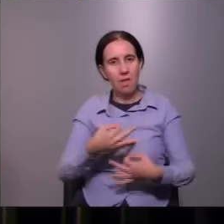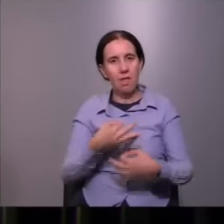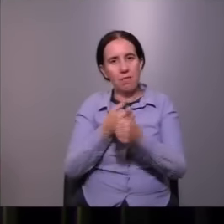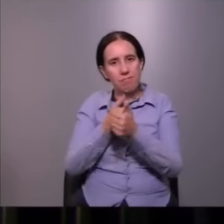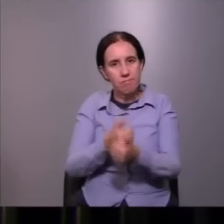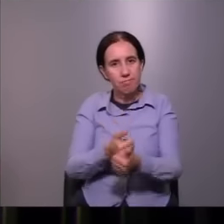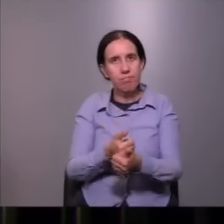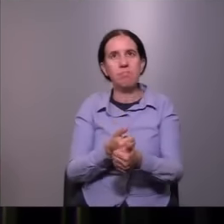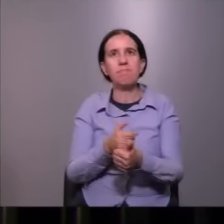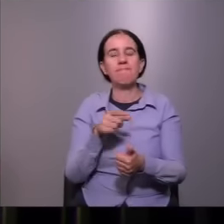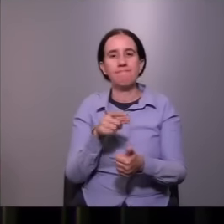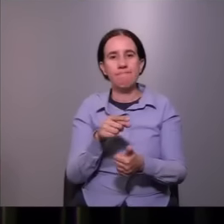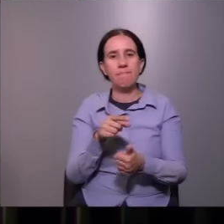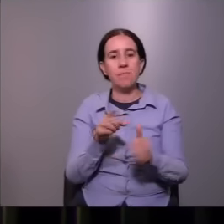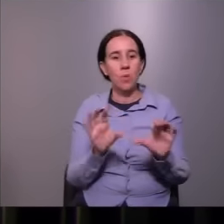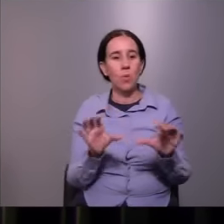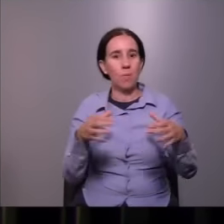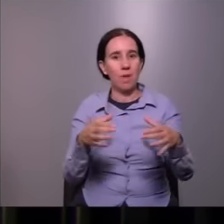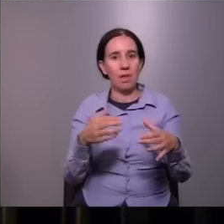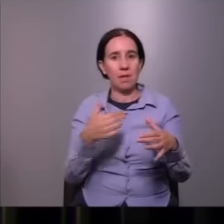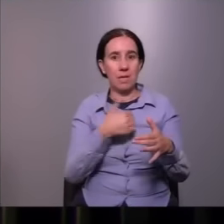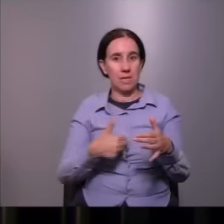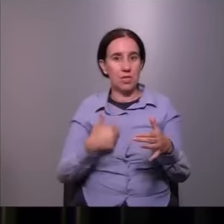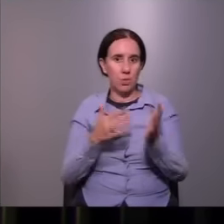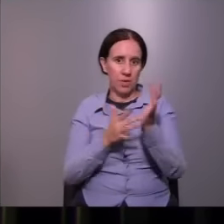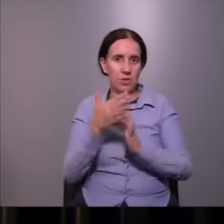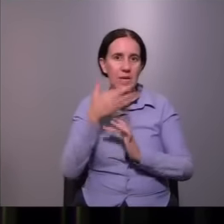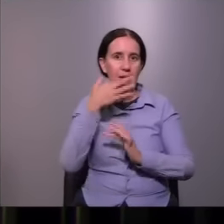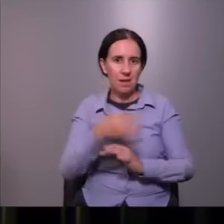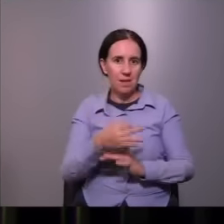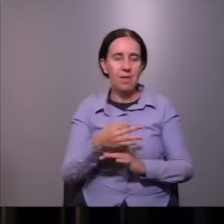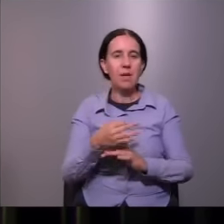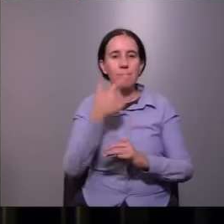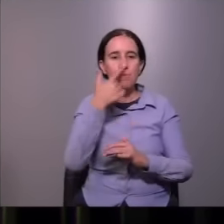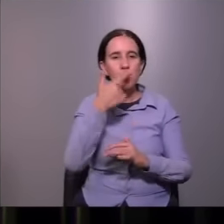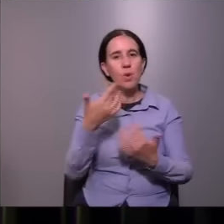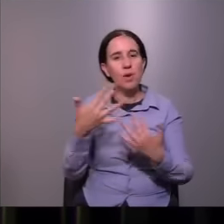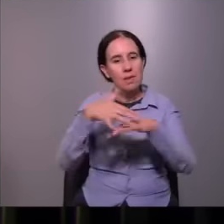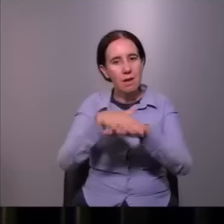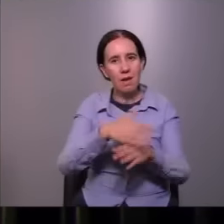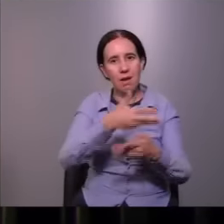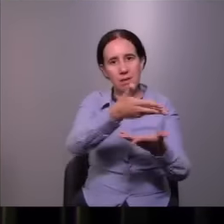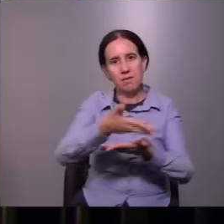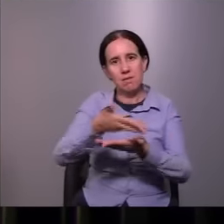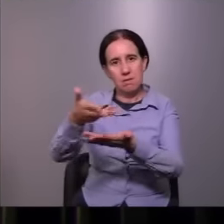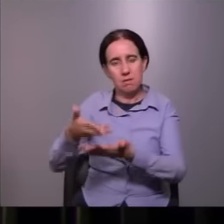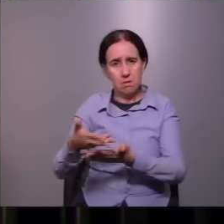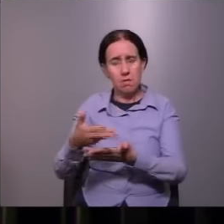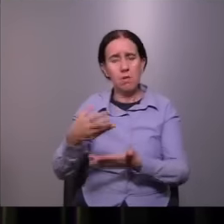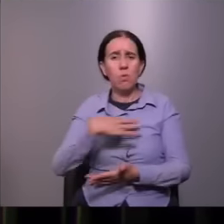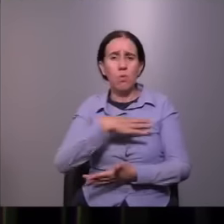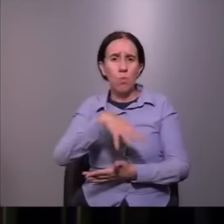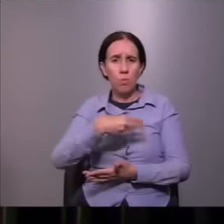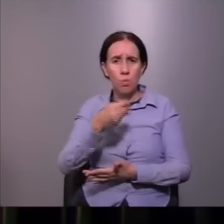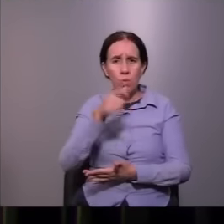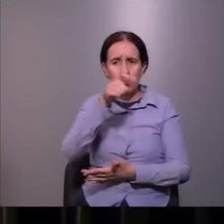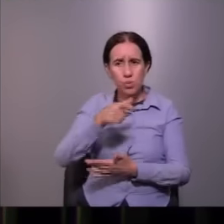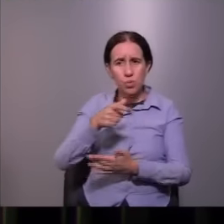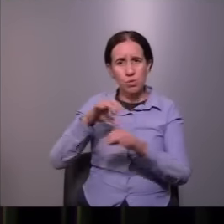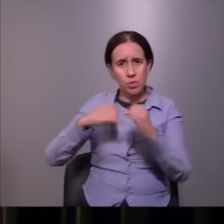perché cerchino sempre nella fedeltà a Gesù Cristo di dare accoglienza nelle comunità